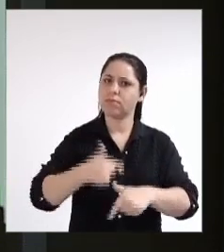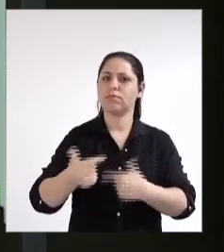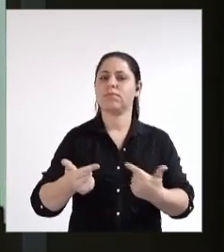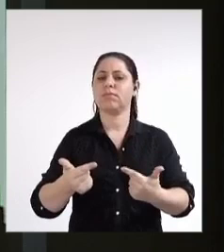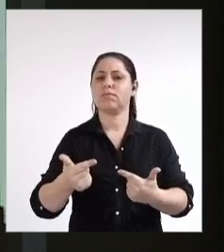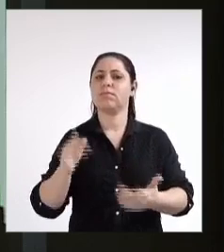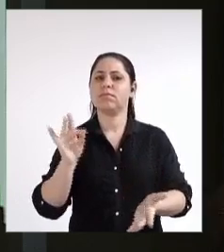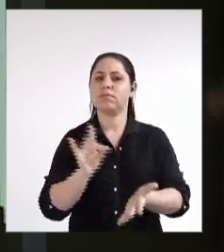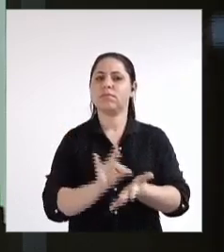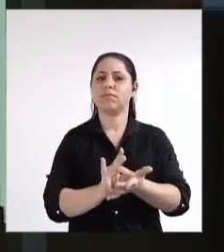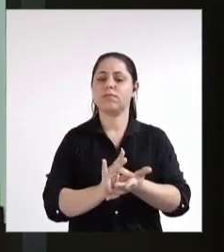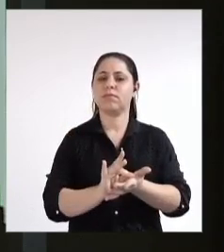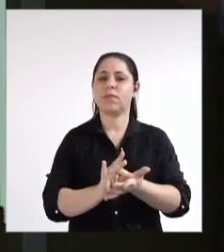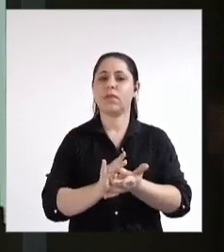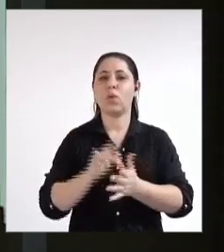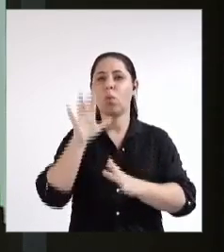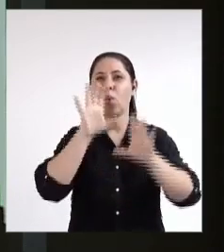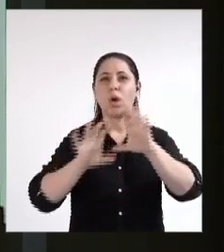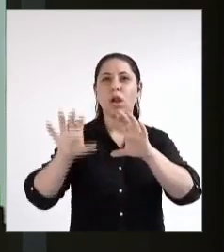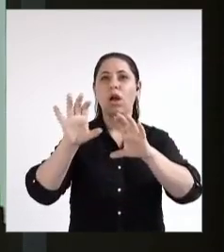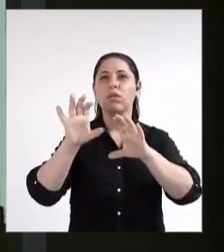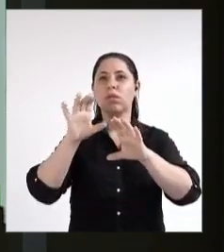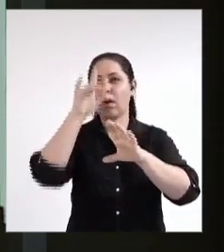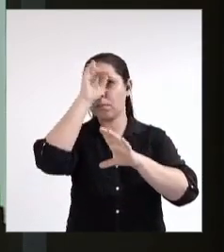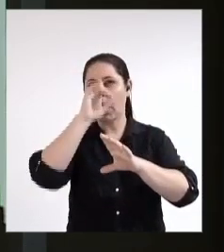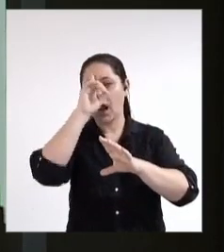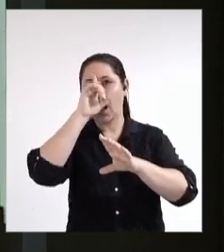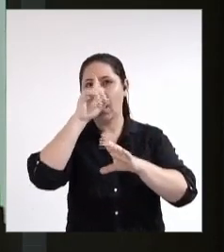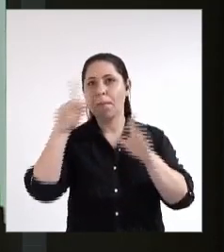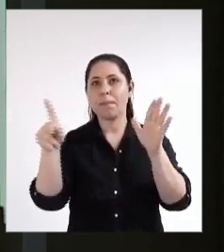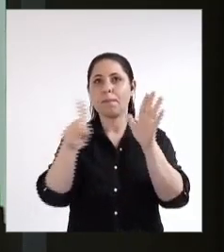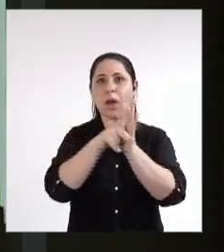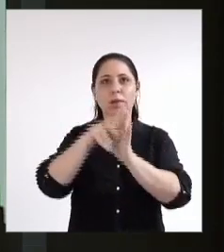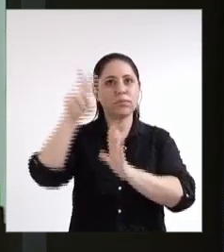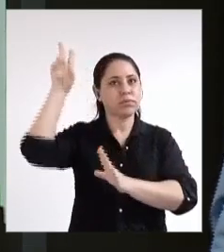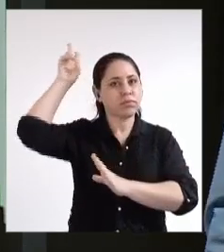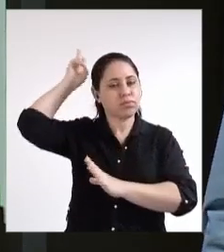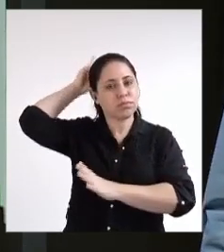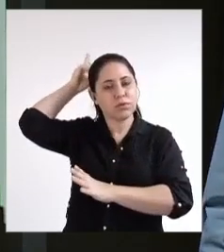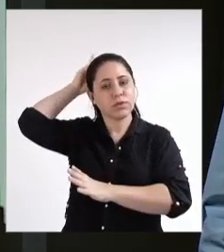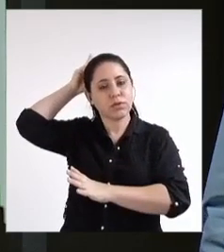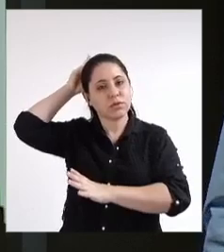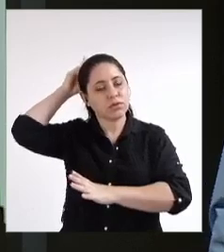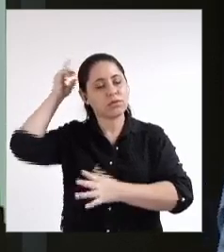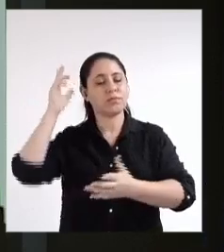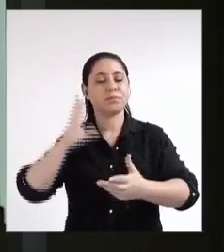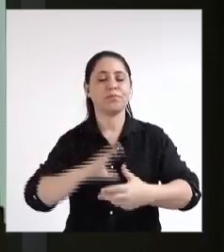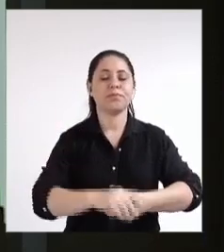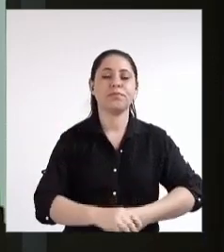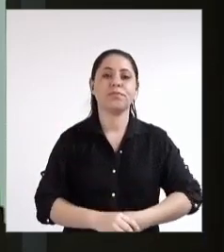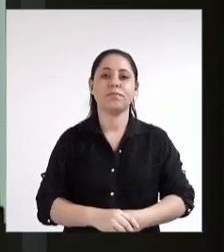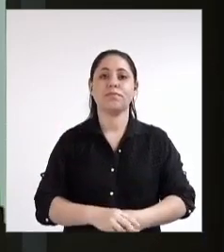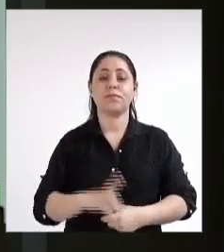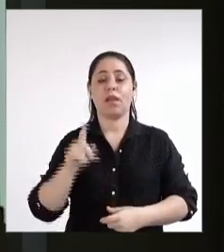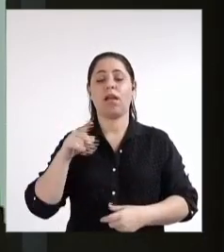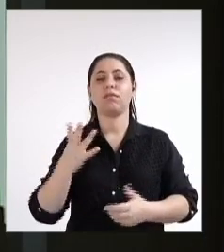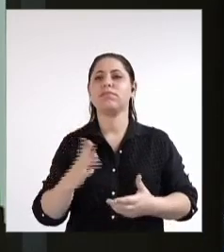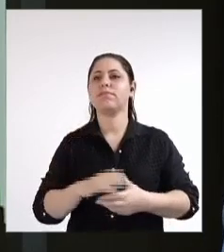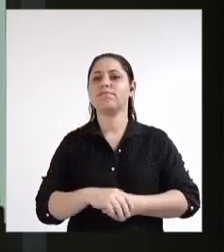nós temos ali essas áreas amarelas são as áreas indígenas elas não consideram pra isso por favor isso